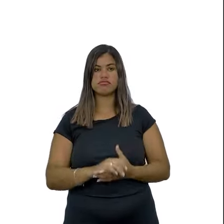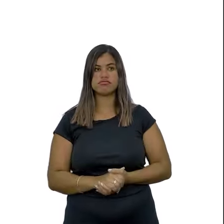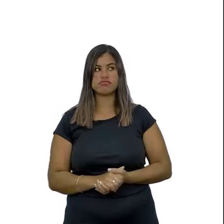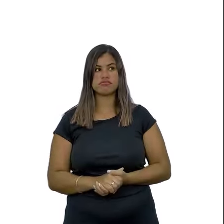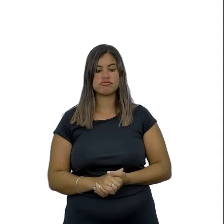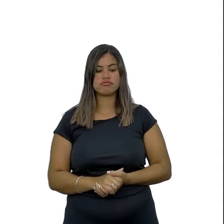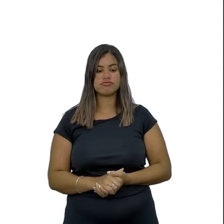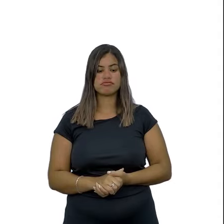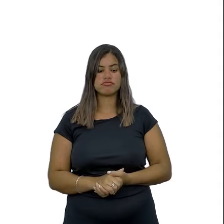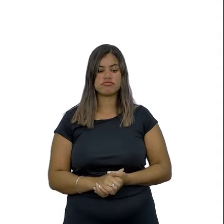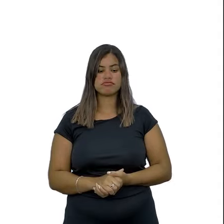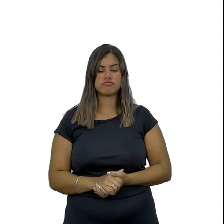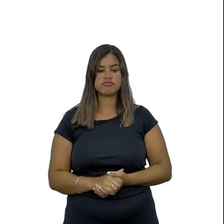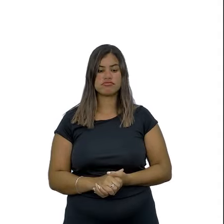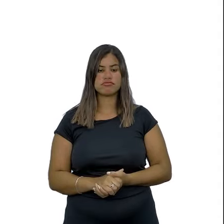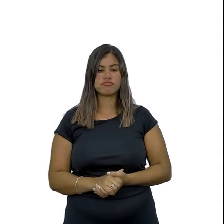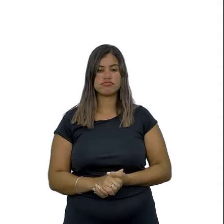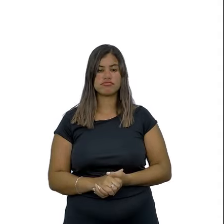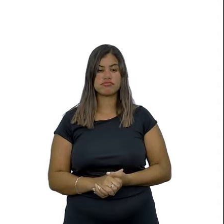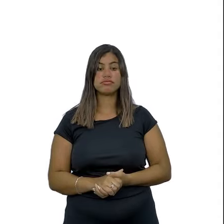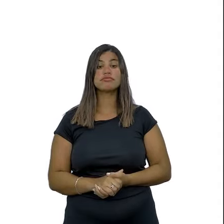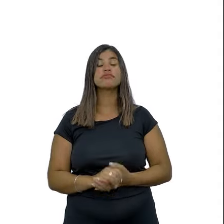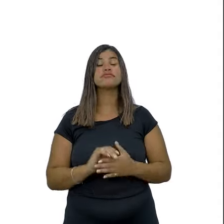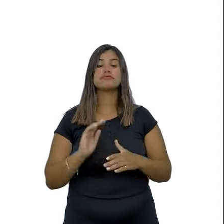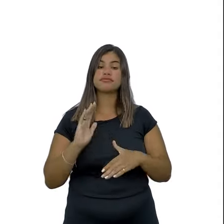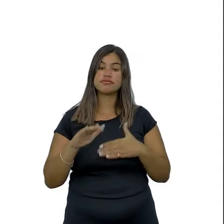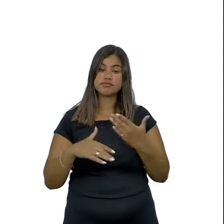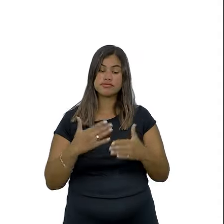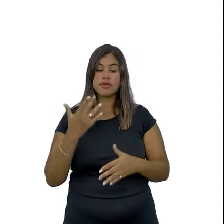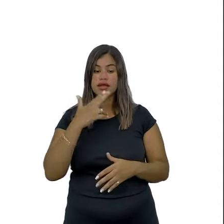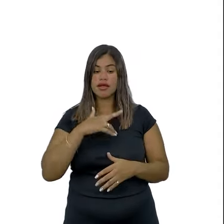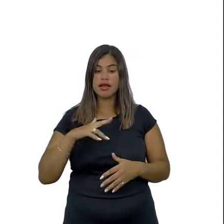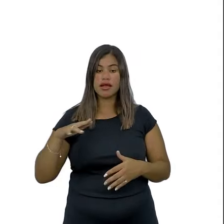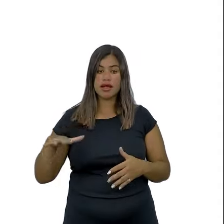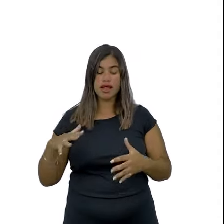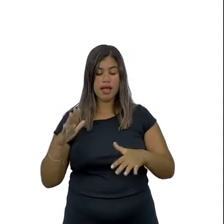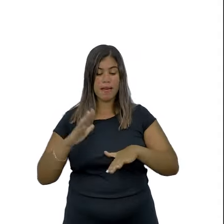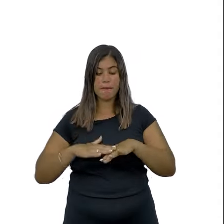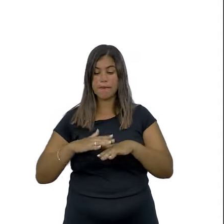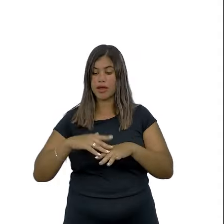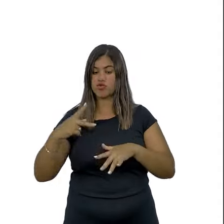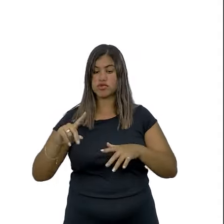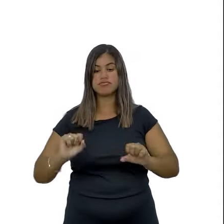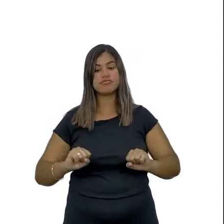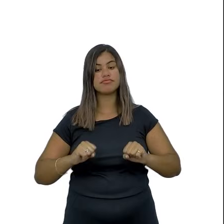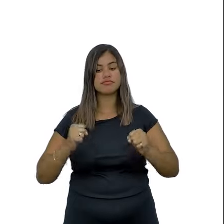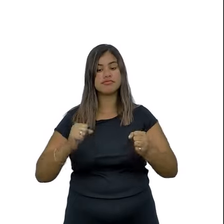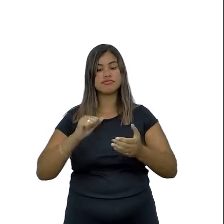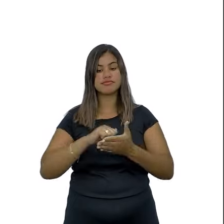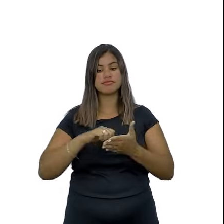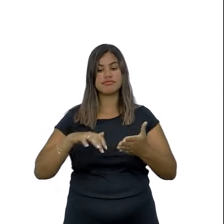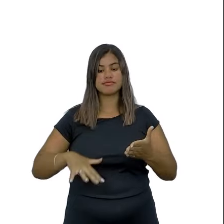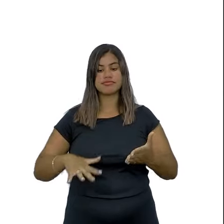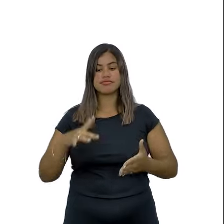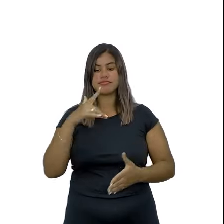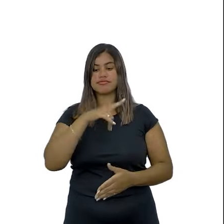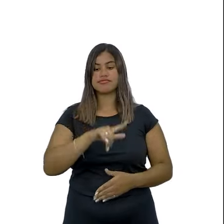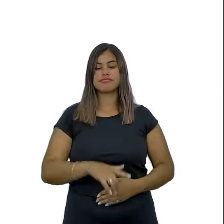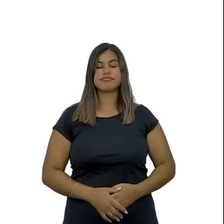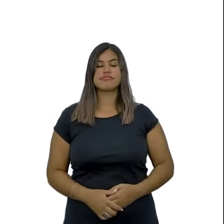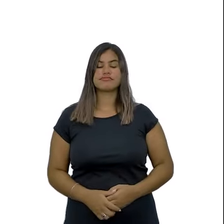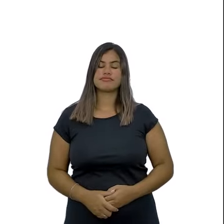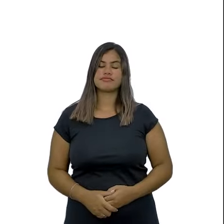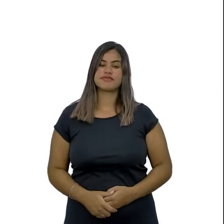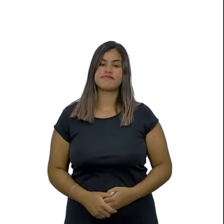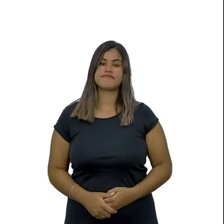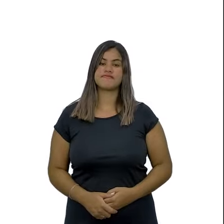E aí as crianças vão colocar a mão na massa e ir para a atividade em si.